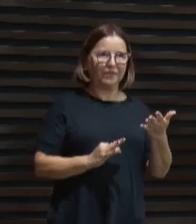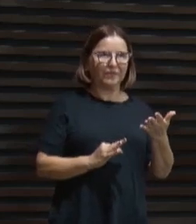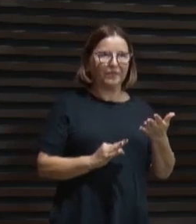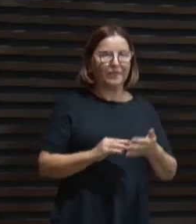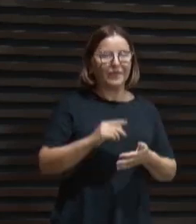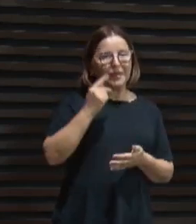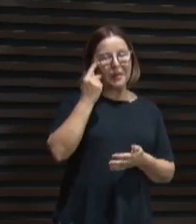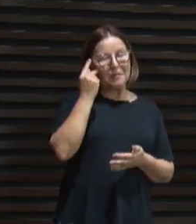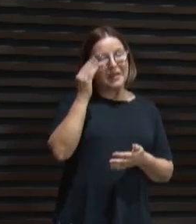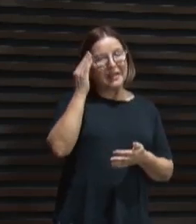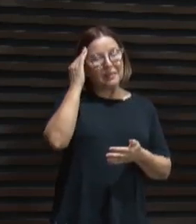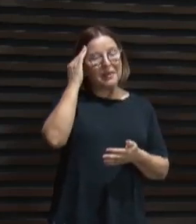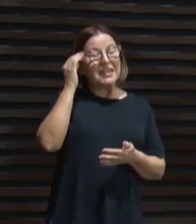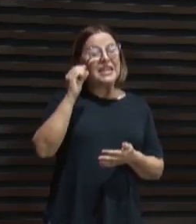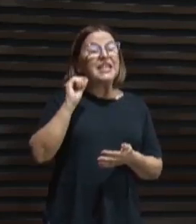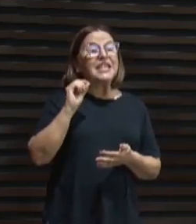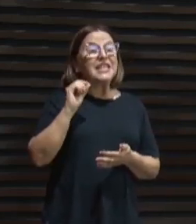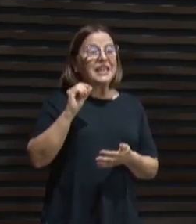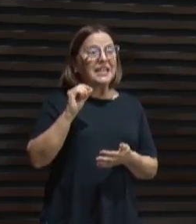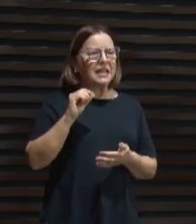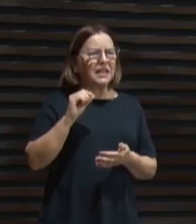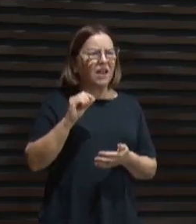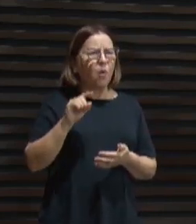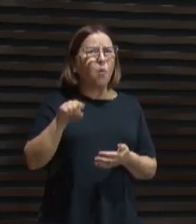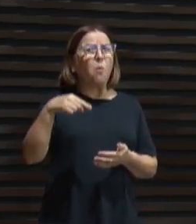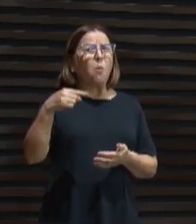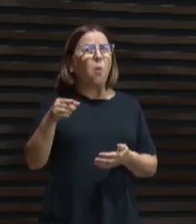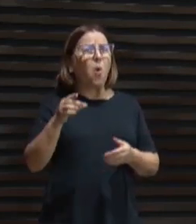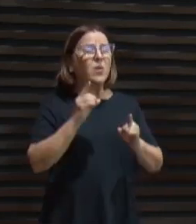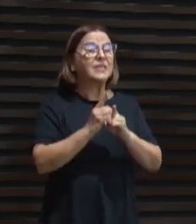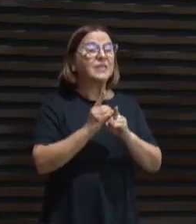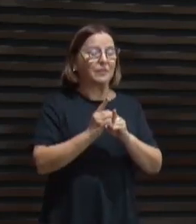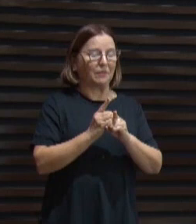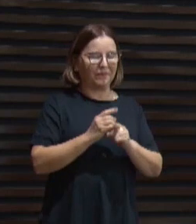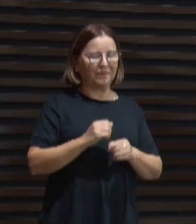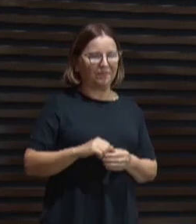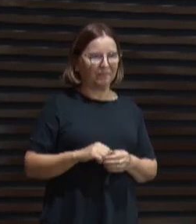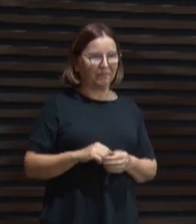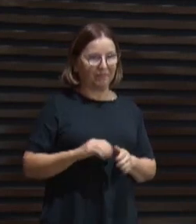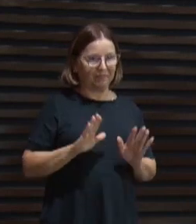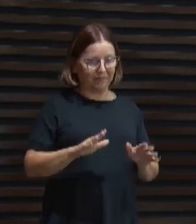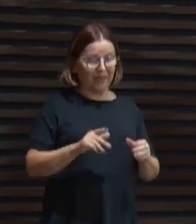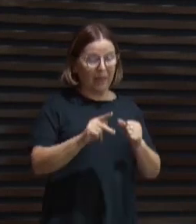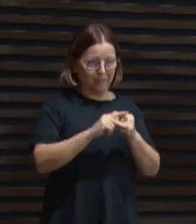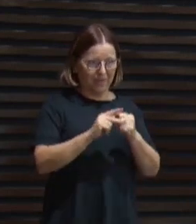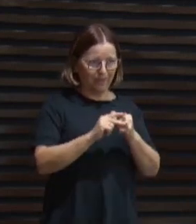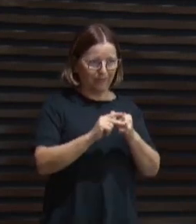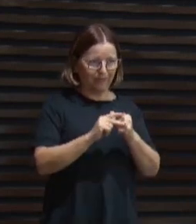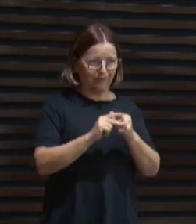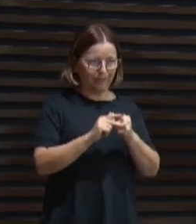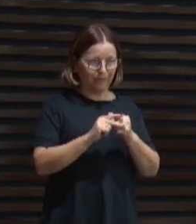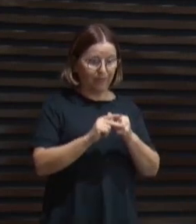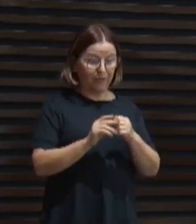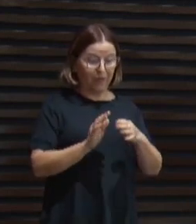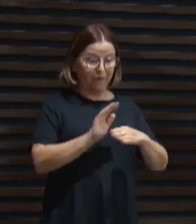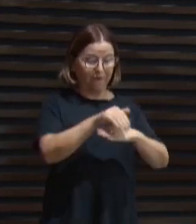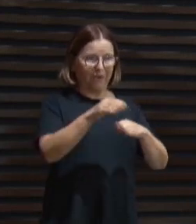esse outro discípulo. Diz, Pedro, porém, ficou de fora, junto à